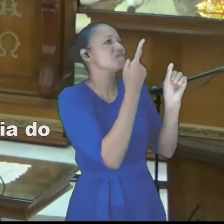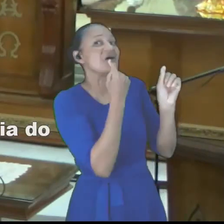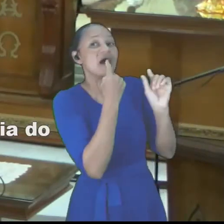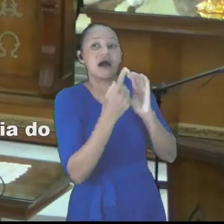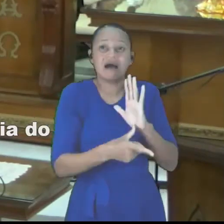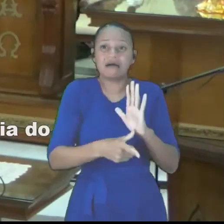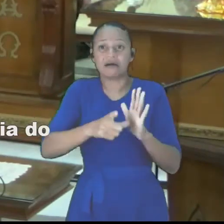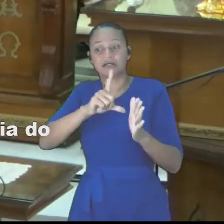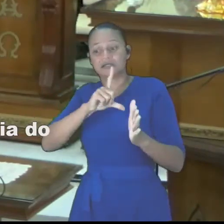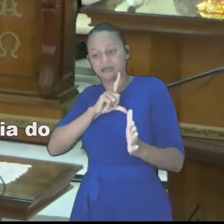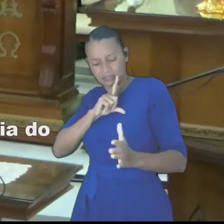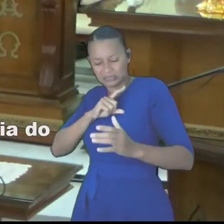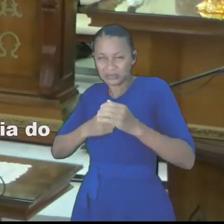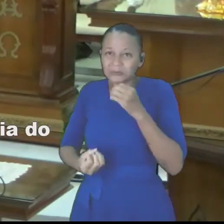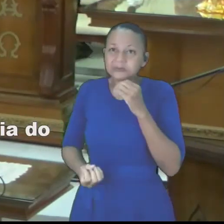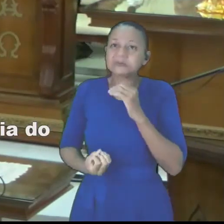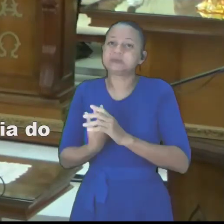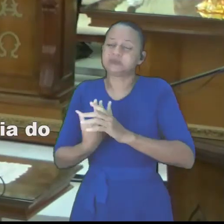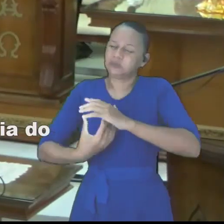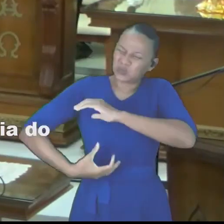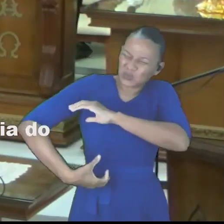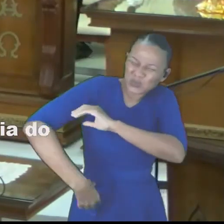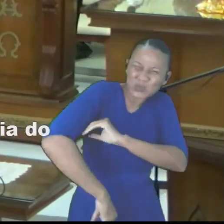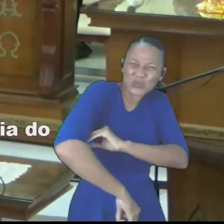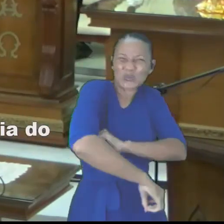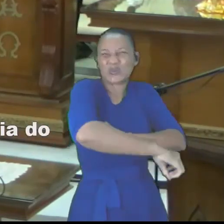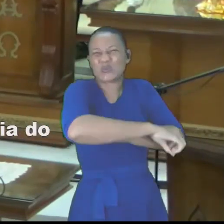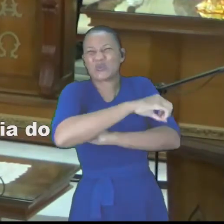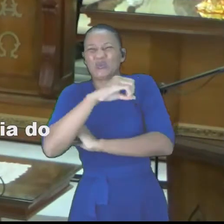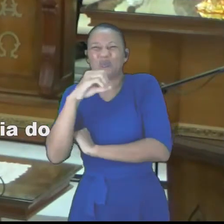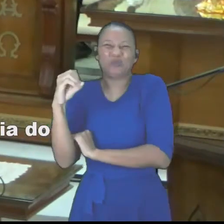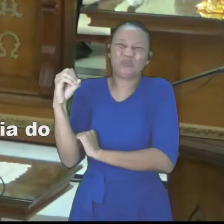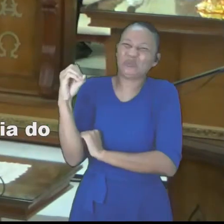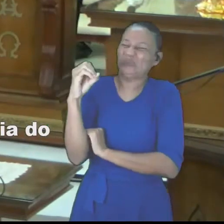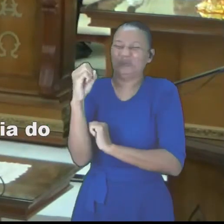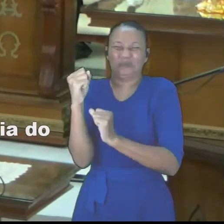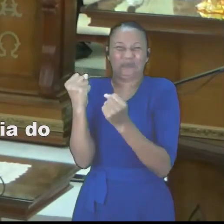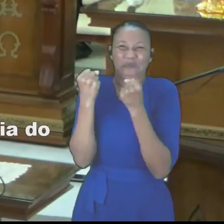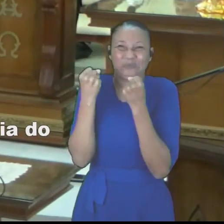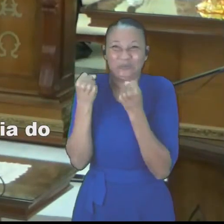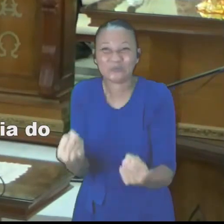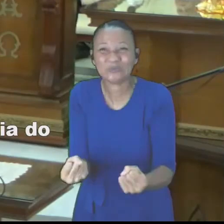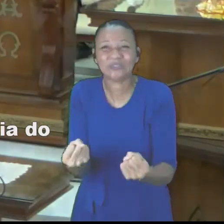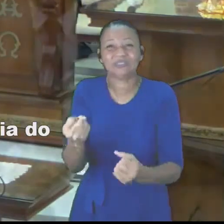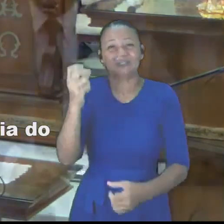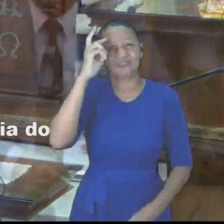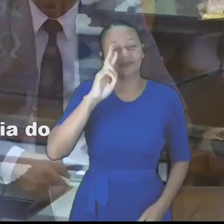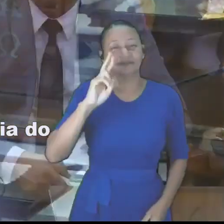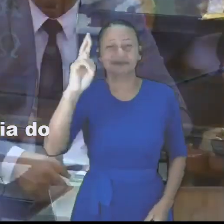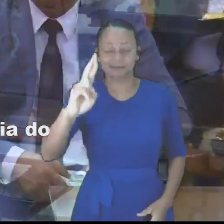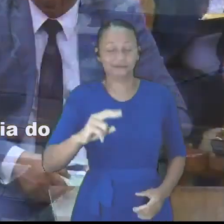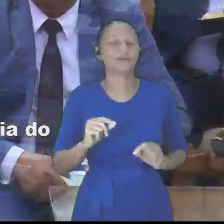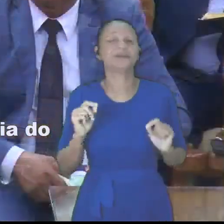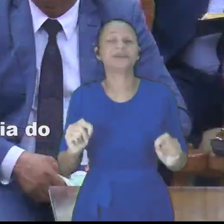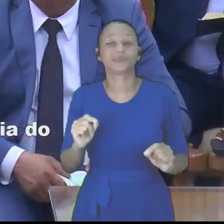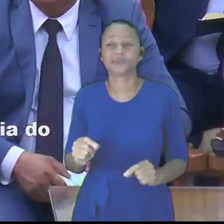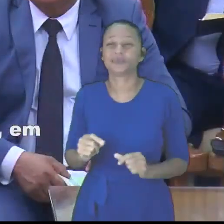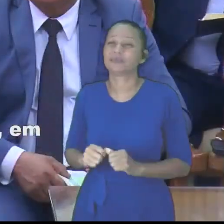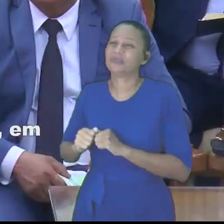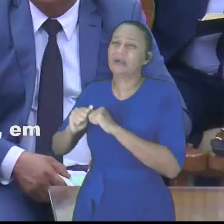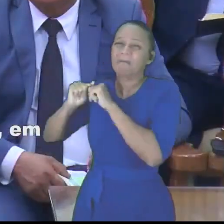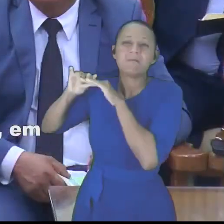que venha o grande e terrível dia do Senhor. Olha aí, irmãos. Derramarei o